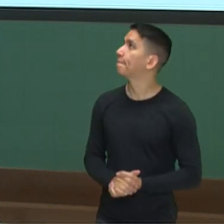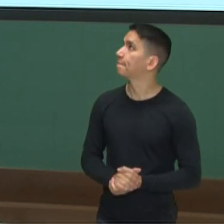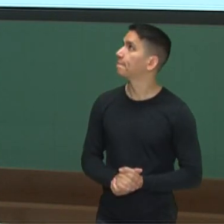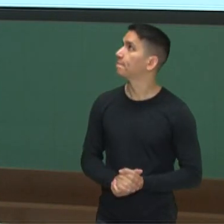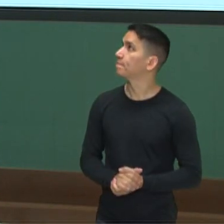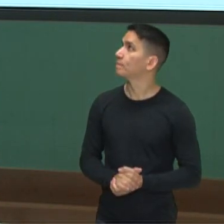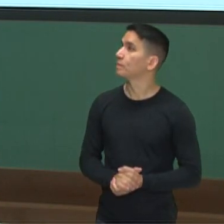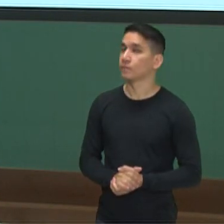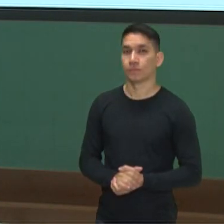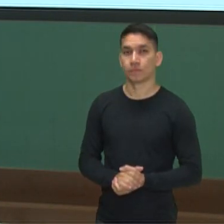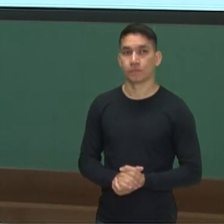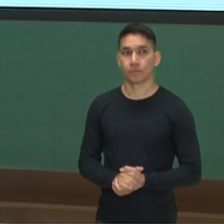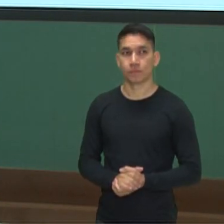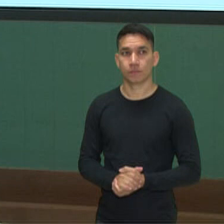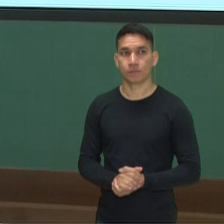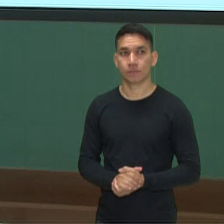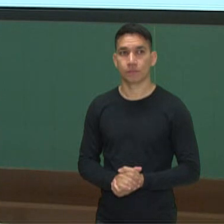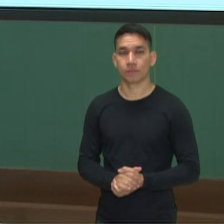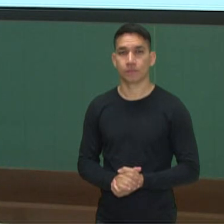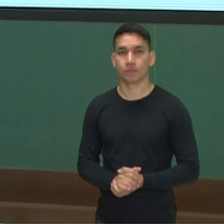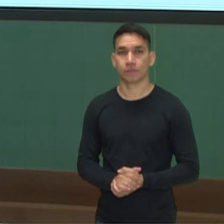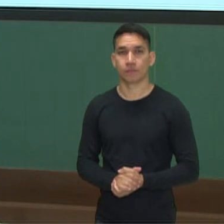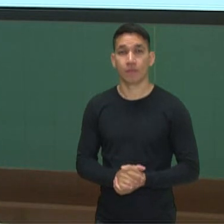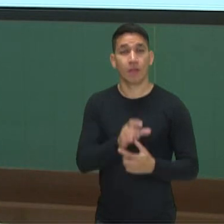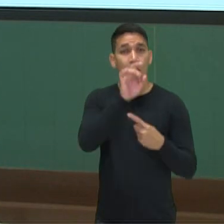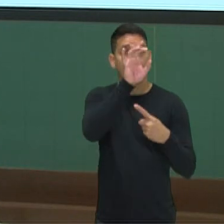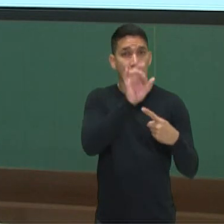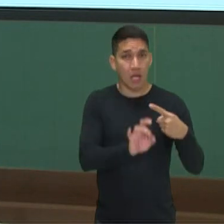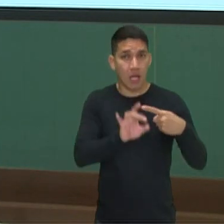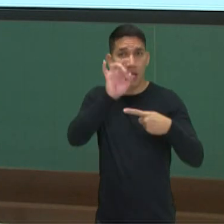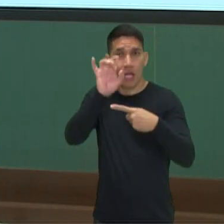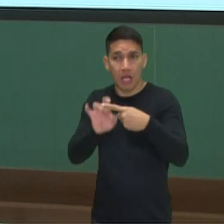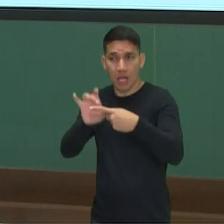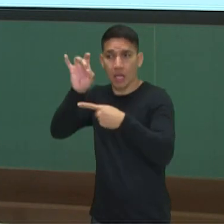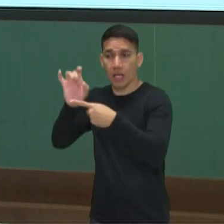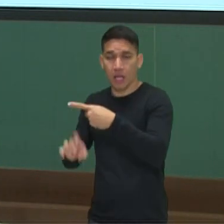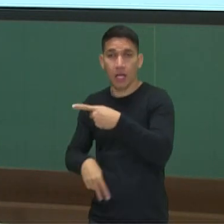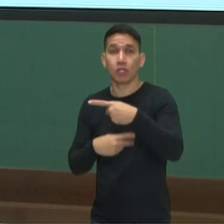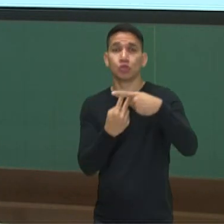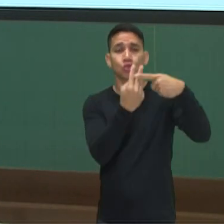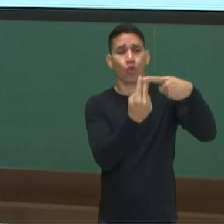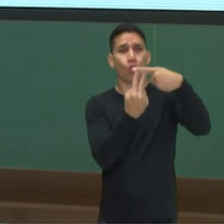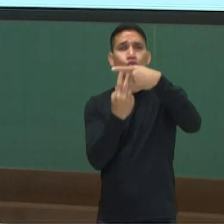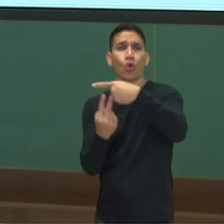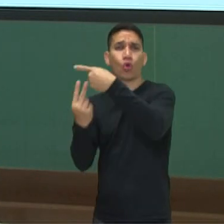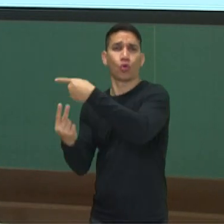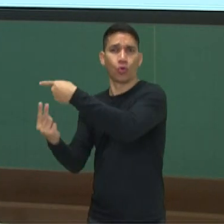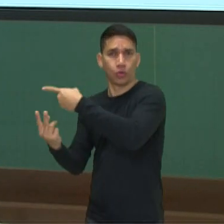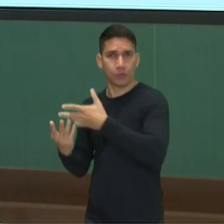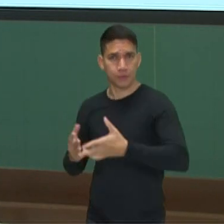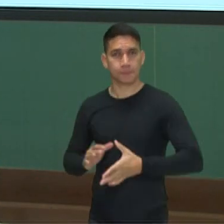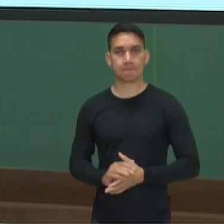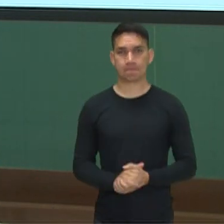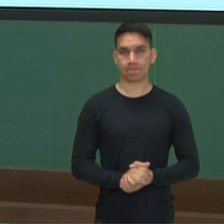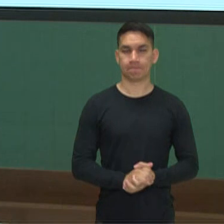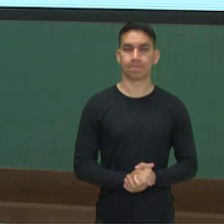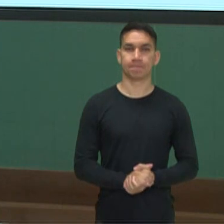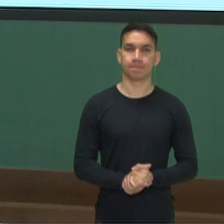2. 2x divididos por 2. E menos 12 divididos por 2. Dividir todo mundo por 2.